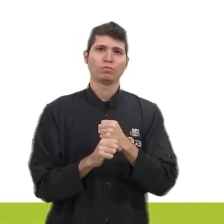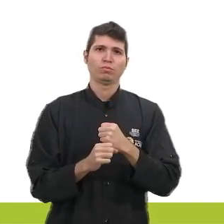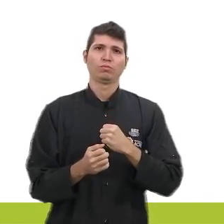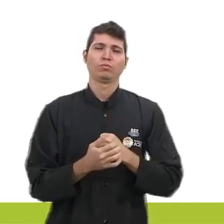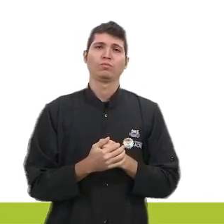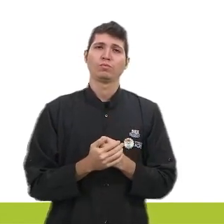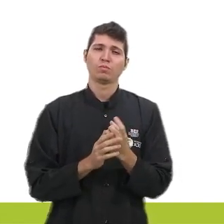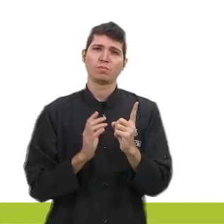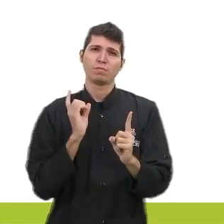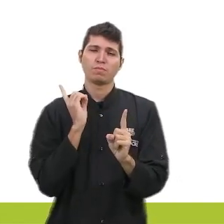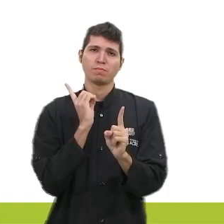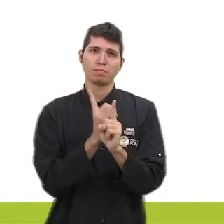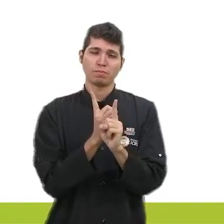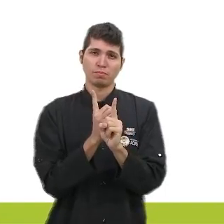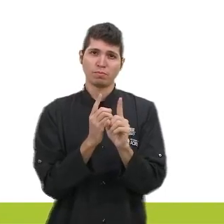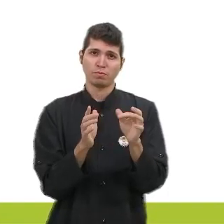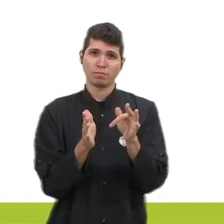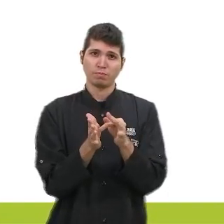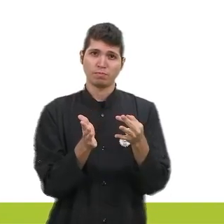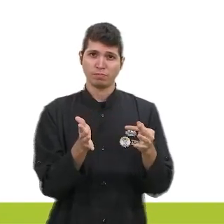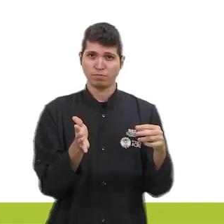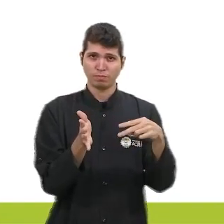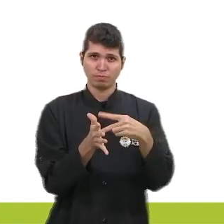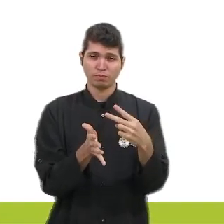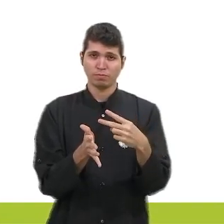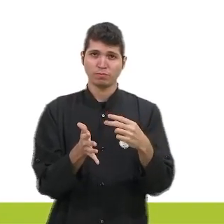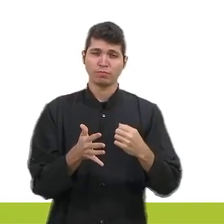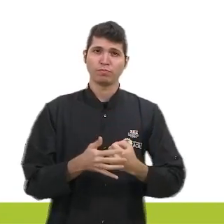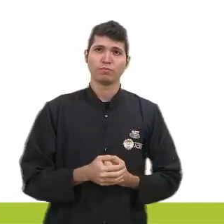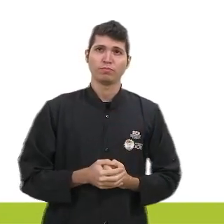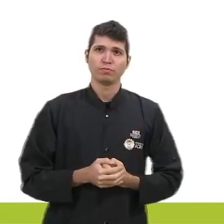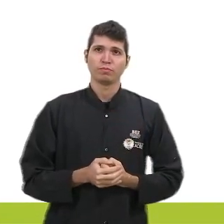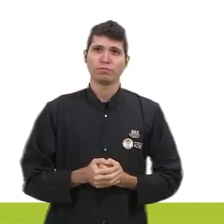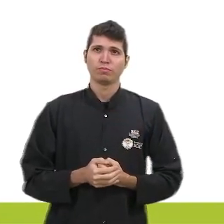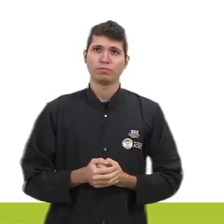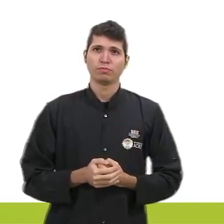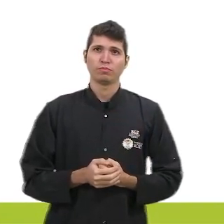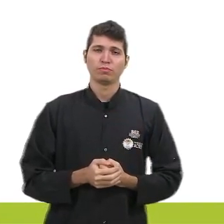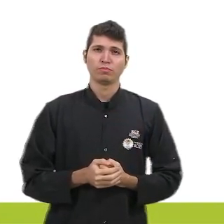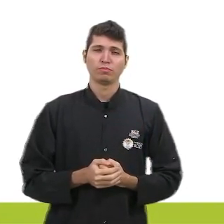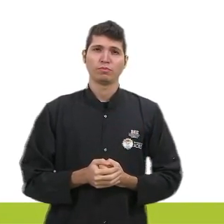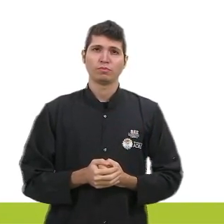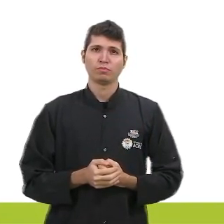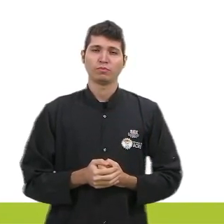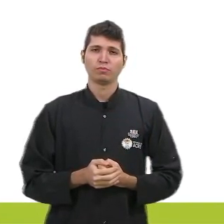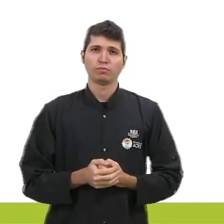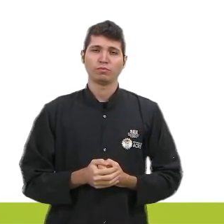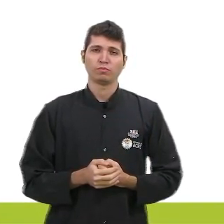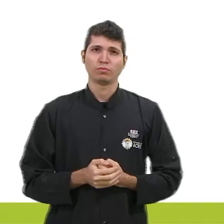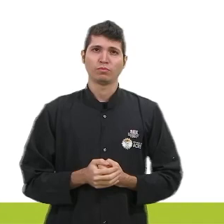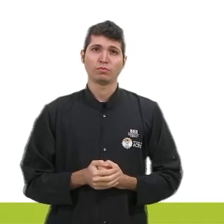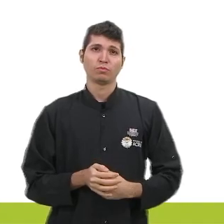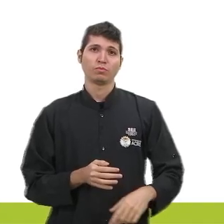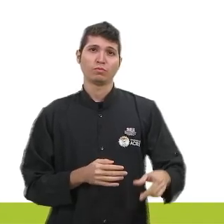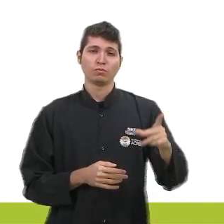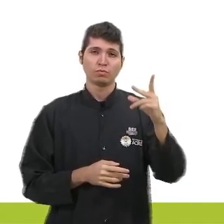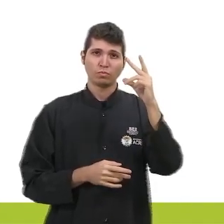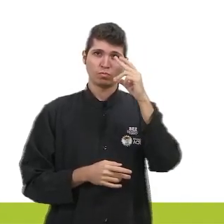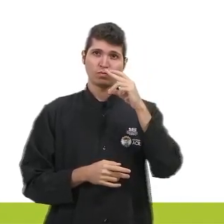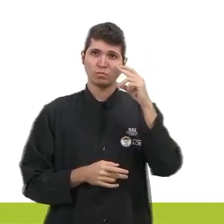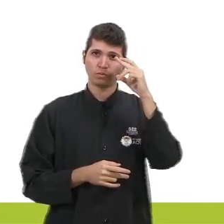ou identificar uma função de segundo grau é isso aqui, é isso que o texto está trazendo. Ó. Olhar para o que a gente chama de grau do polinômio, tá